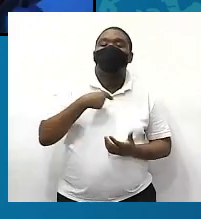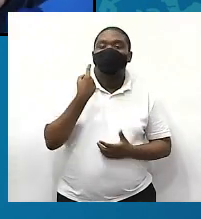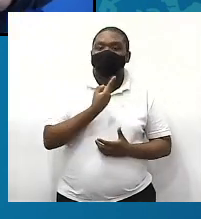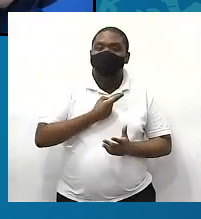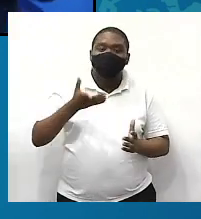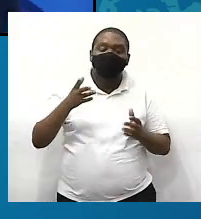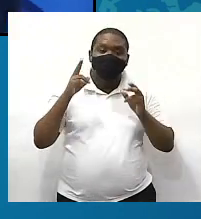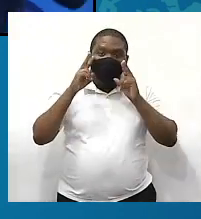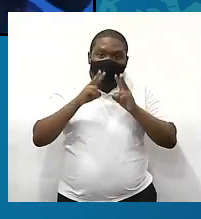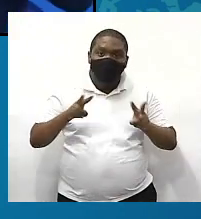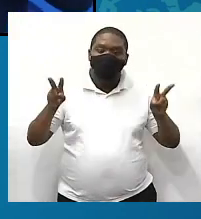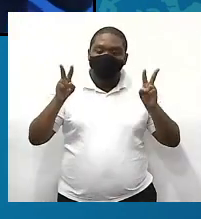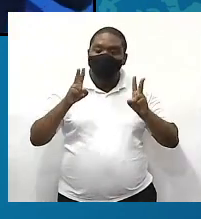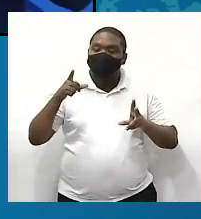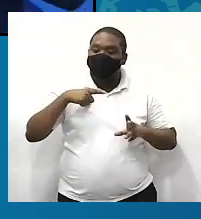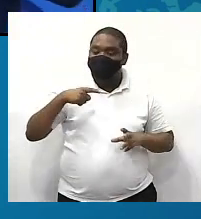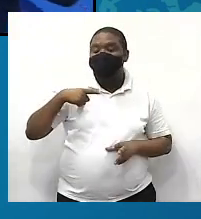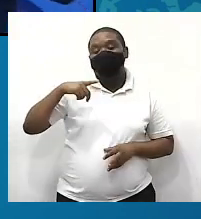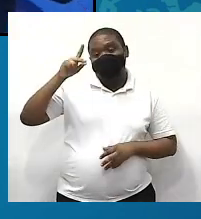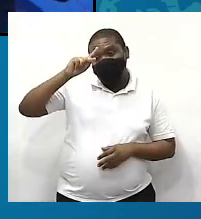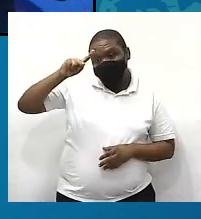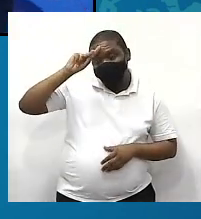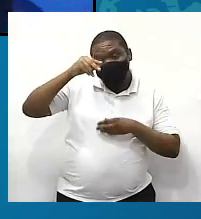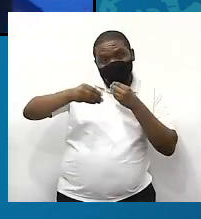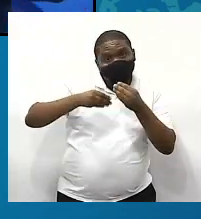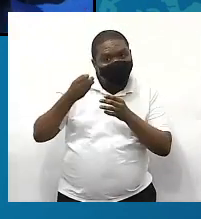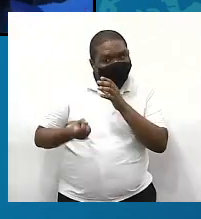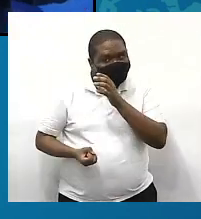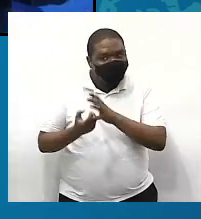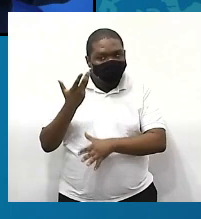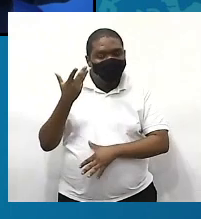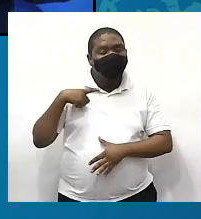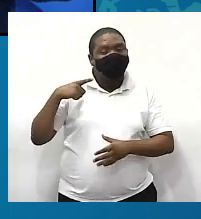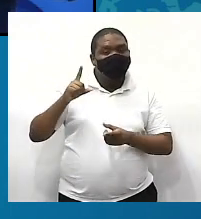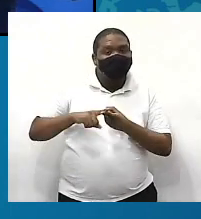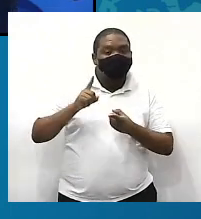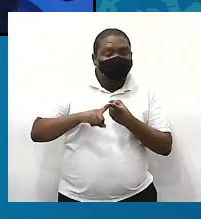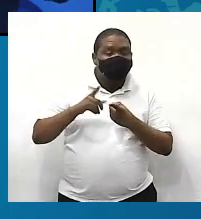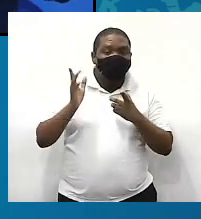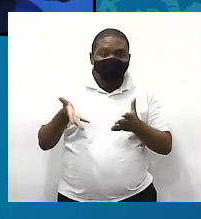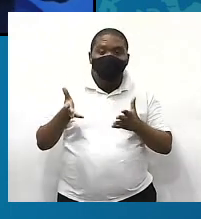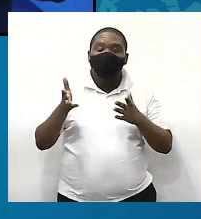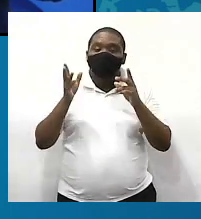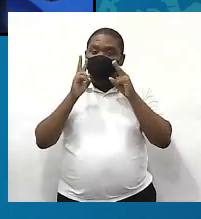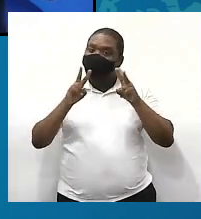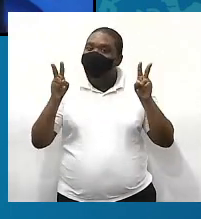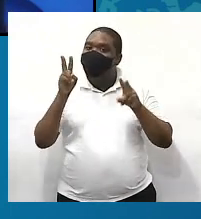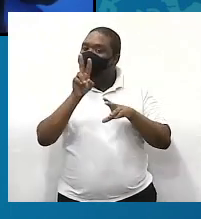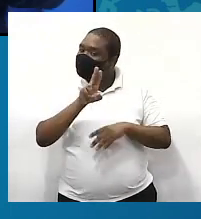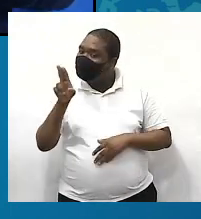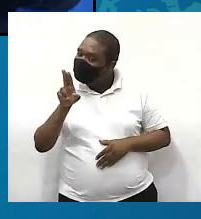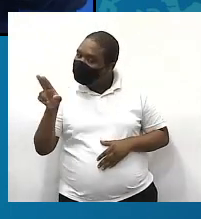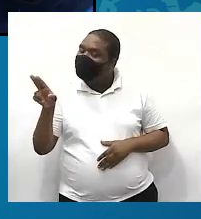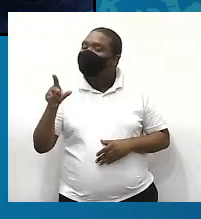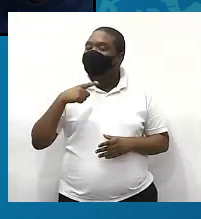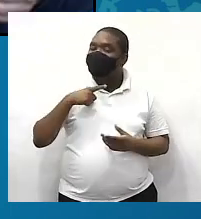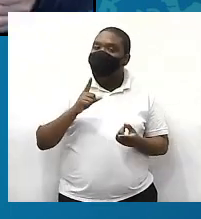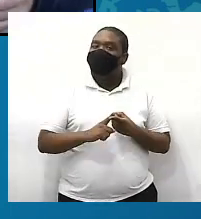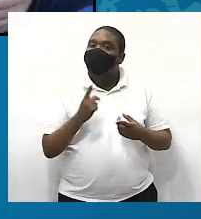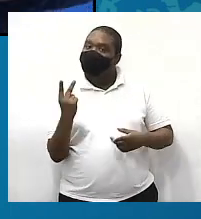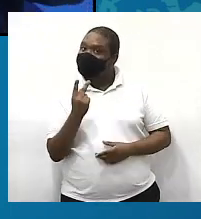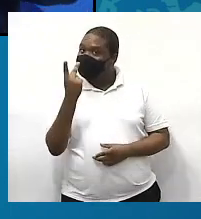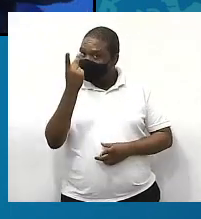viu a sua história, a sua origem, a nomenclatura, ele na reta numérica, os valores que ele